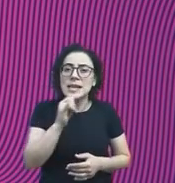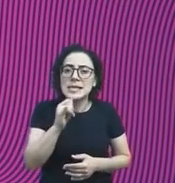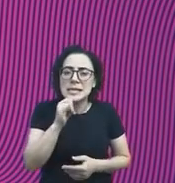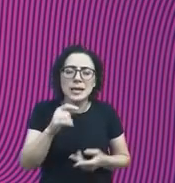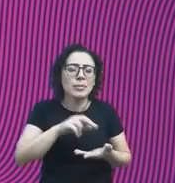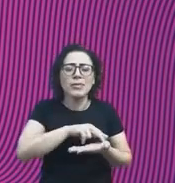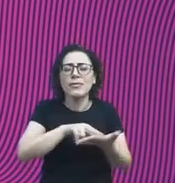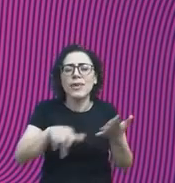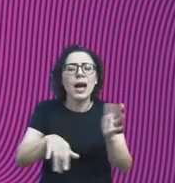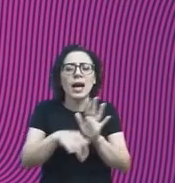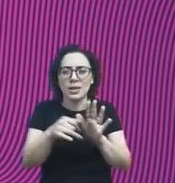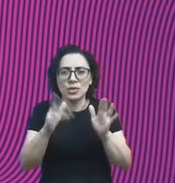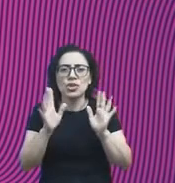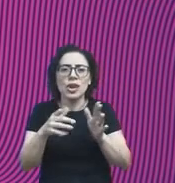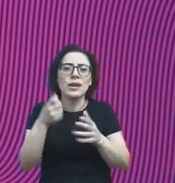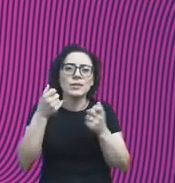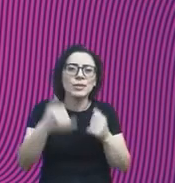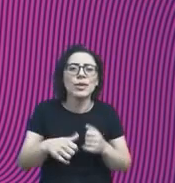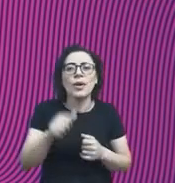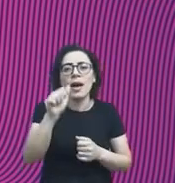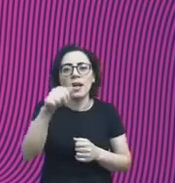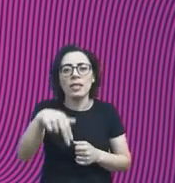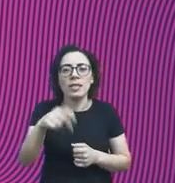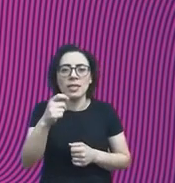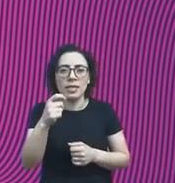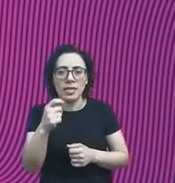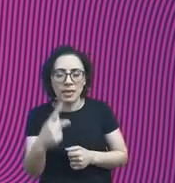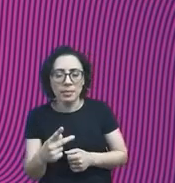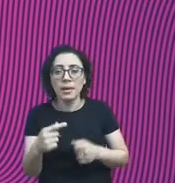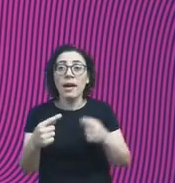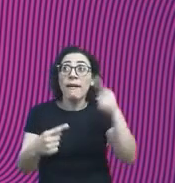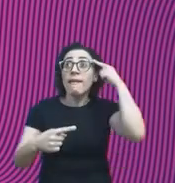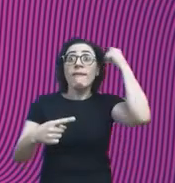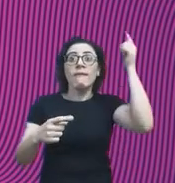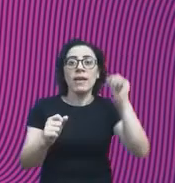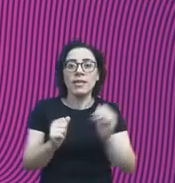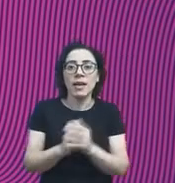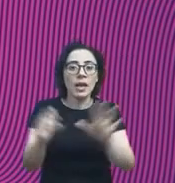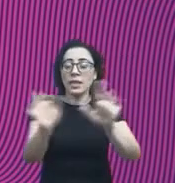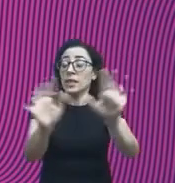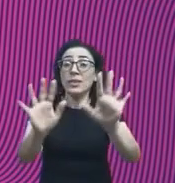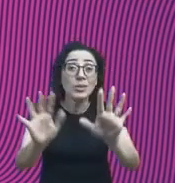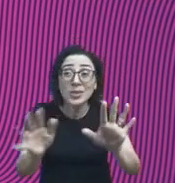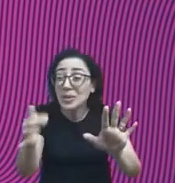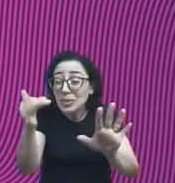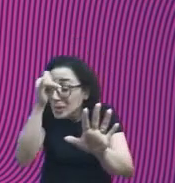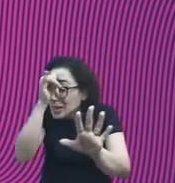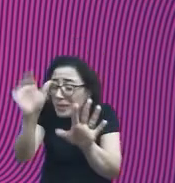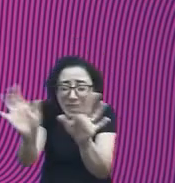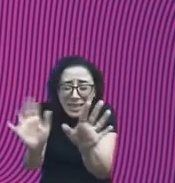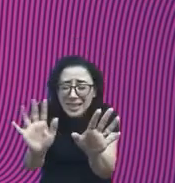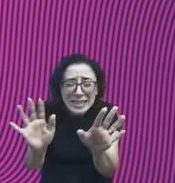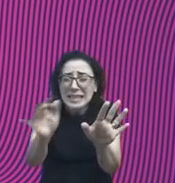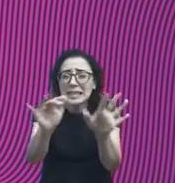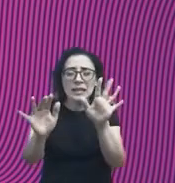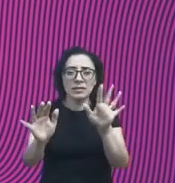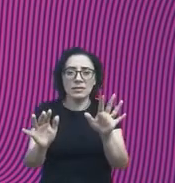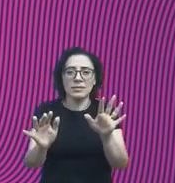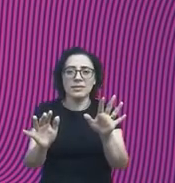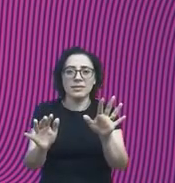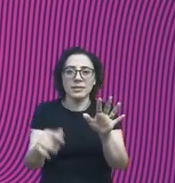alguma coisa que alguém inventa que pode ter uma grande repercussão negativa para o setor. Eu achei forte a frase da discussão está